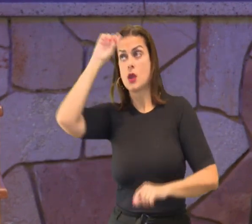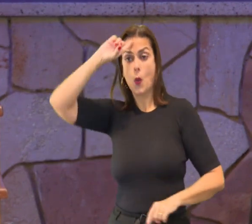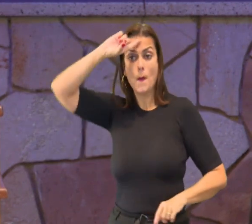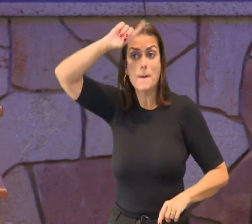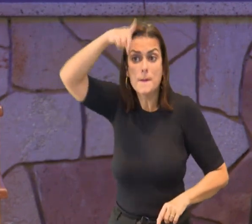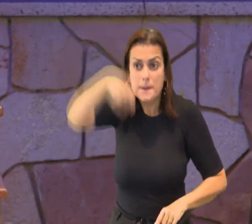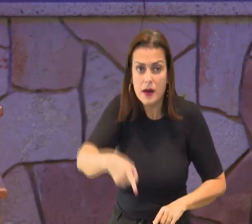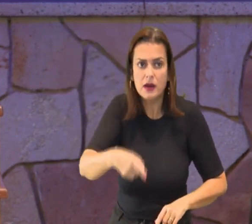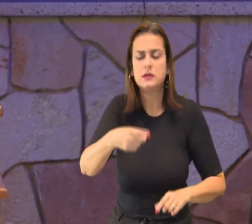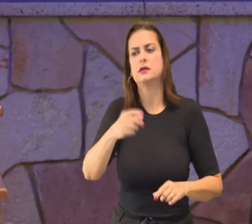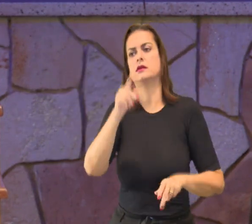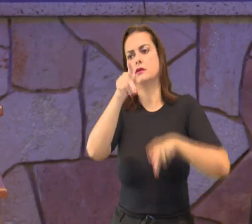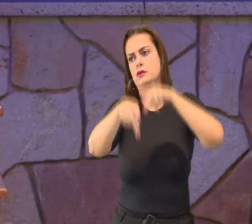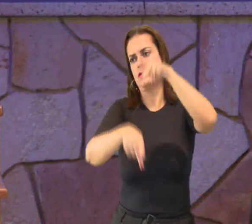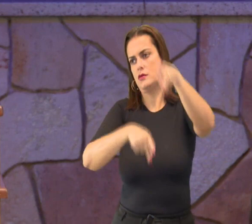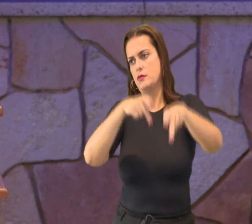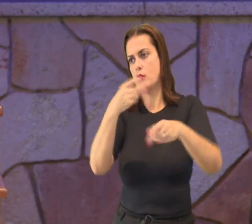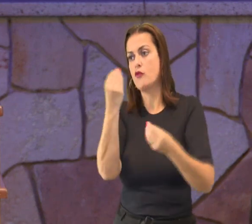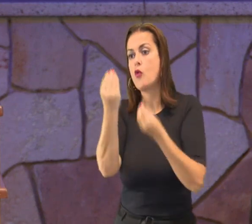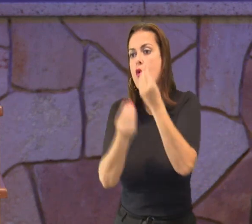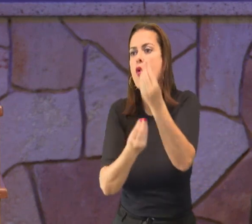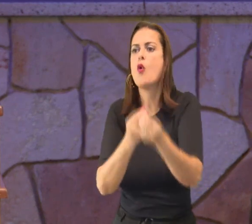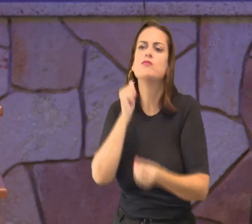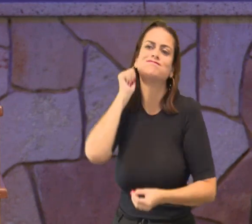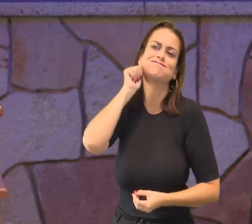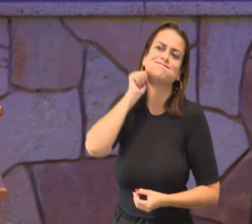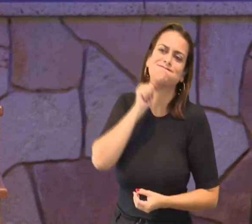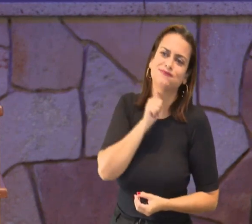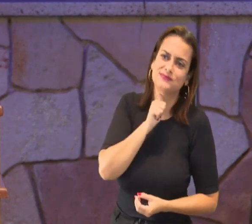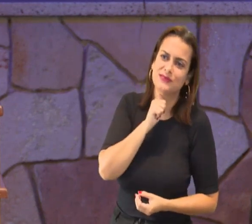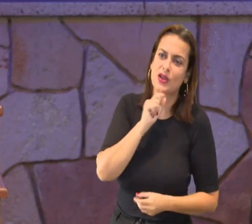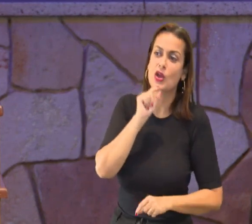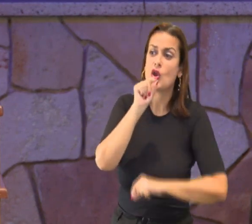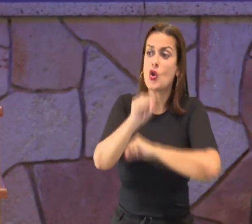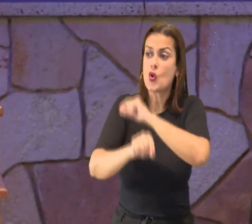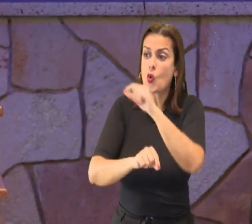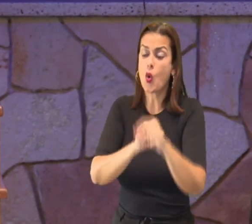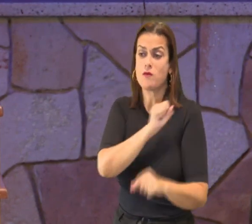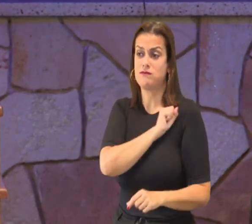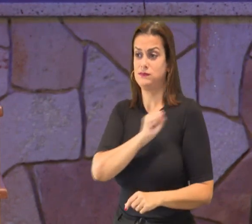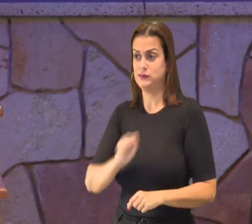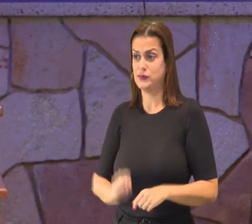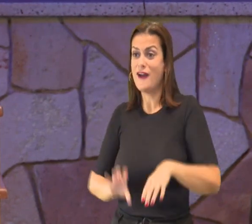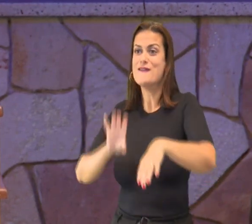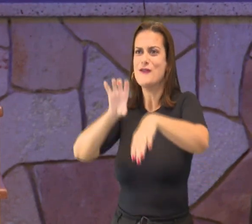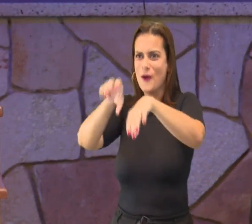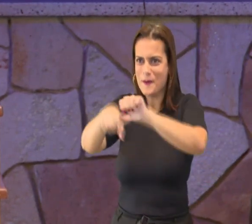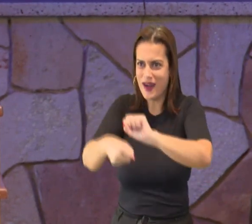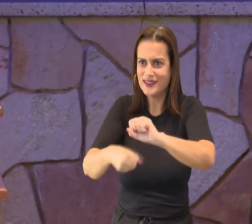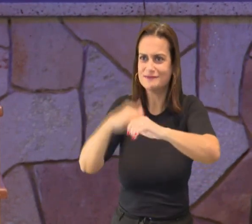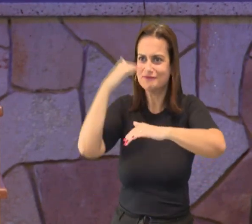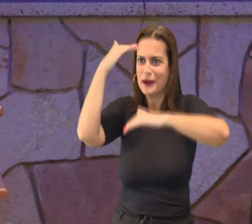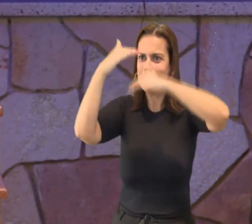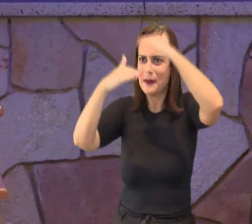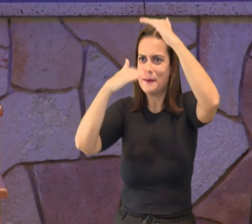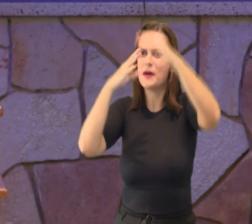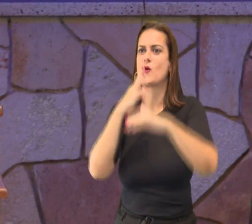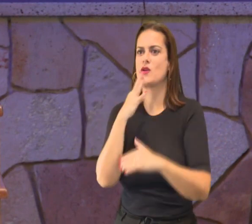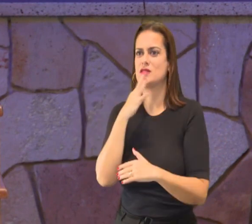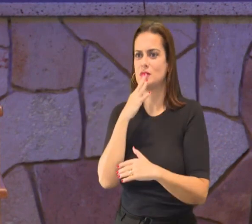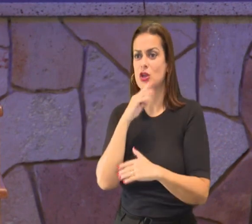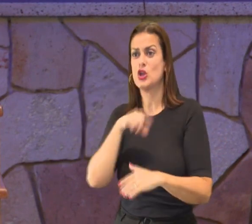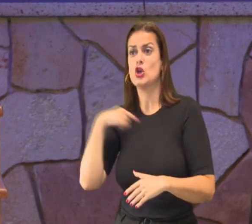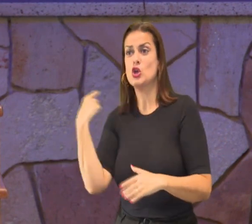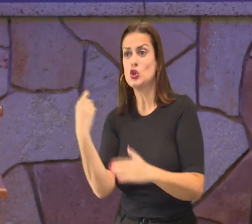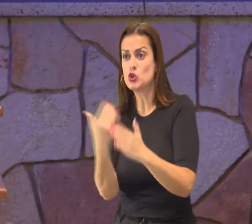ao povo a maneira como seria, a formação do próprio sacerdócio e todas as